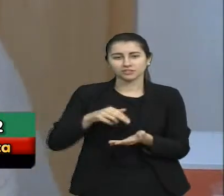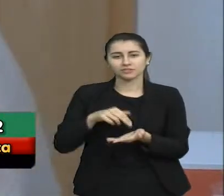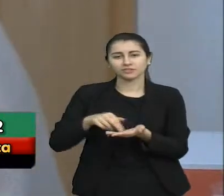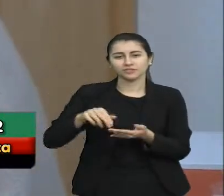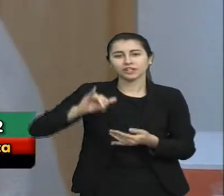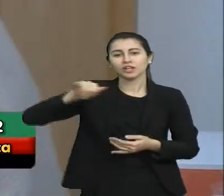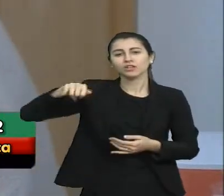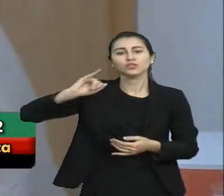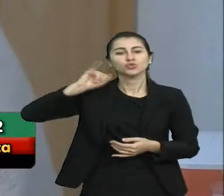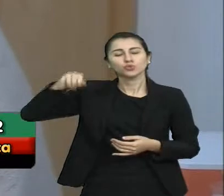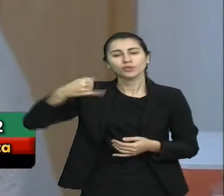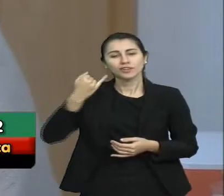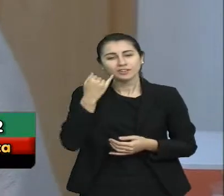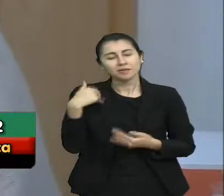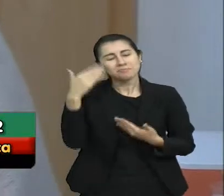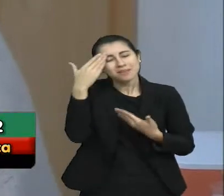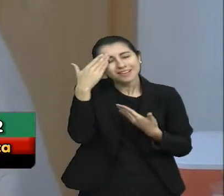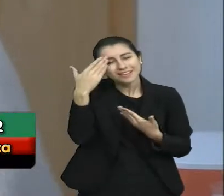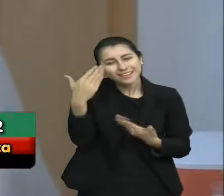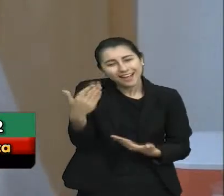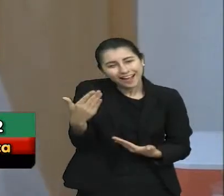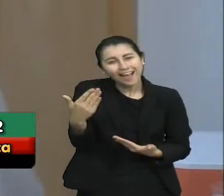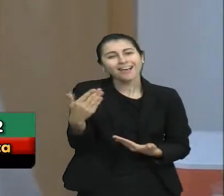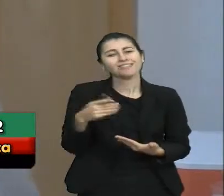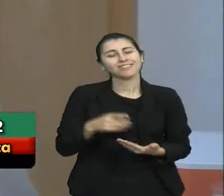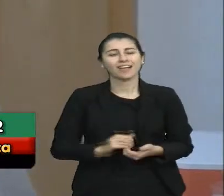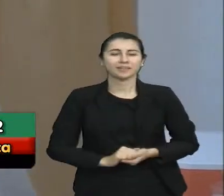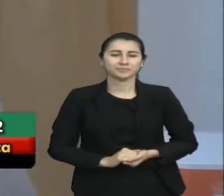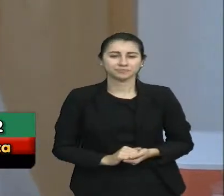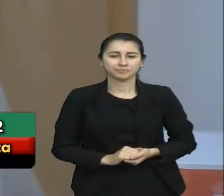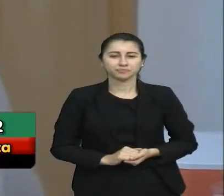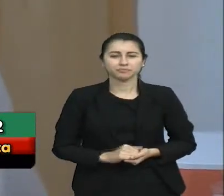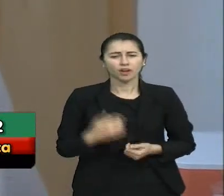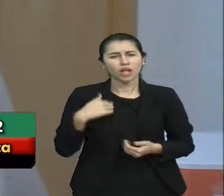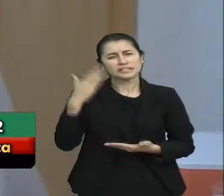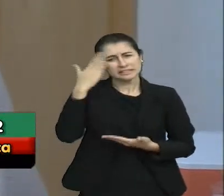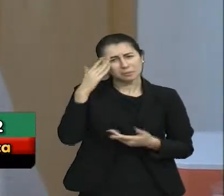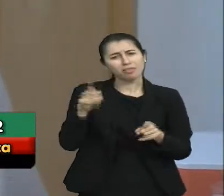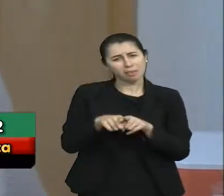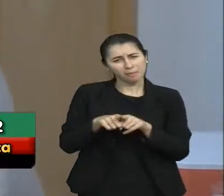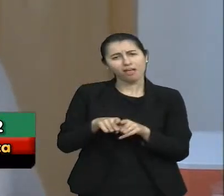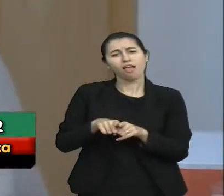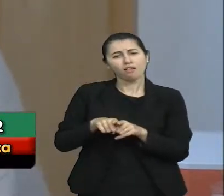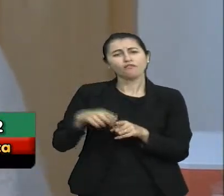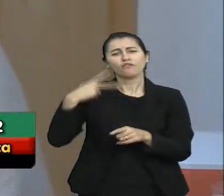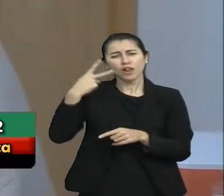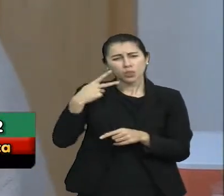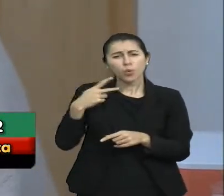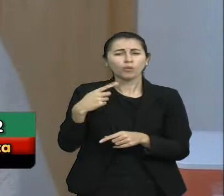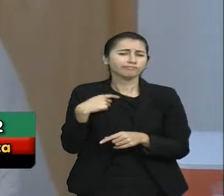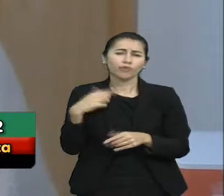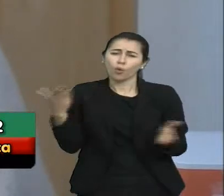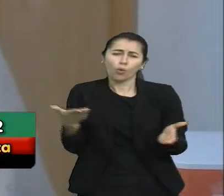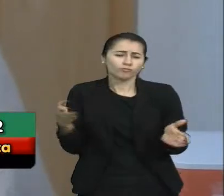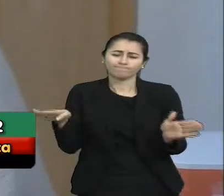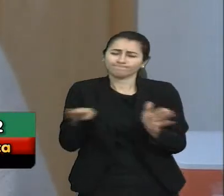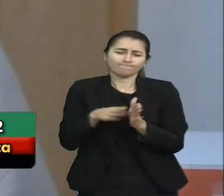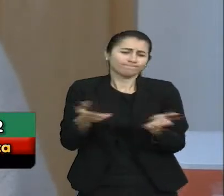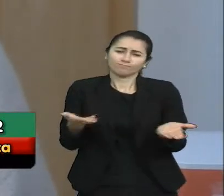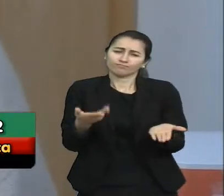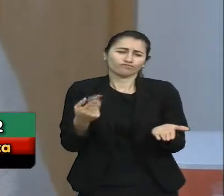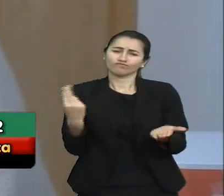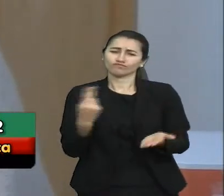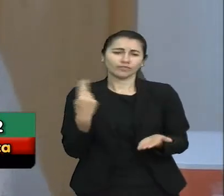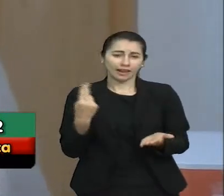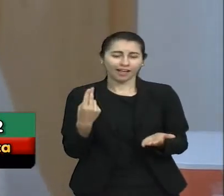ter essa audiência aqui hoje. Muito obrigada. Sabemos que o vereador teve um compromisso, um imprevisto, e deixo o nosso